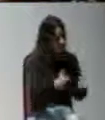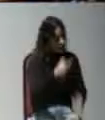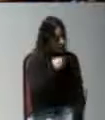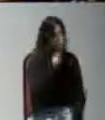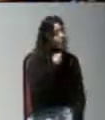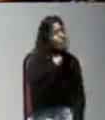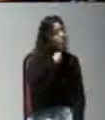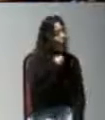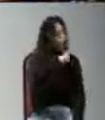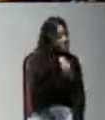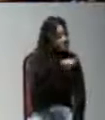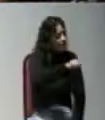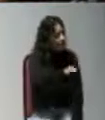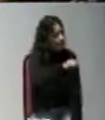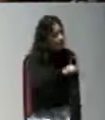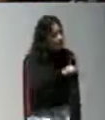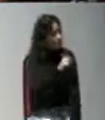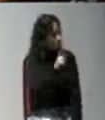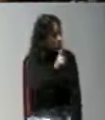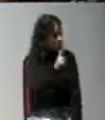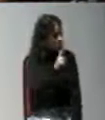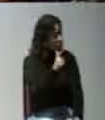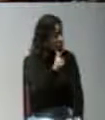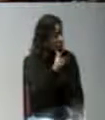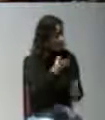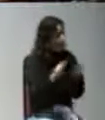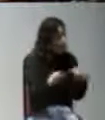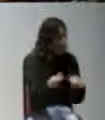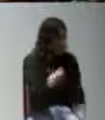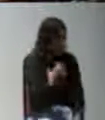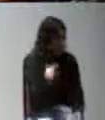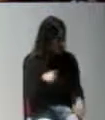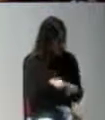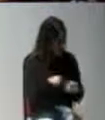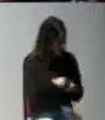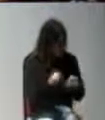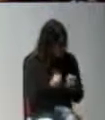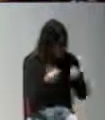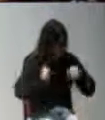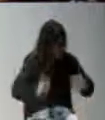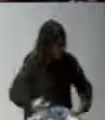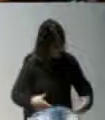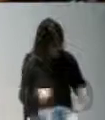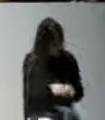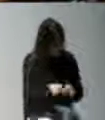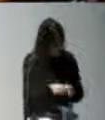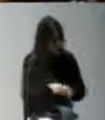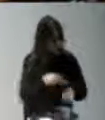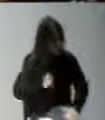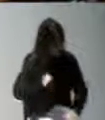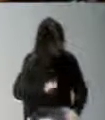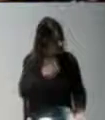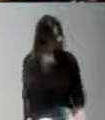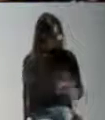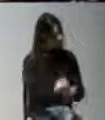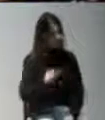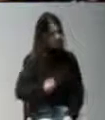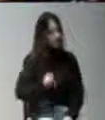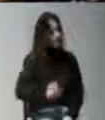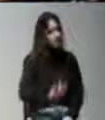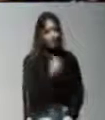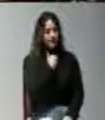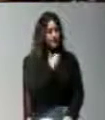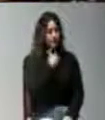é o espaço da luta pela autonomia dos corpos, pela luta por viver uma vida que seja realmente vida, que não seja interrompida